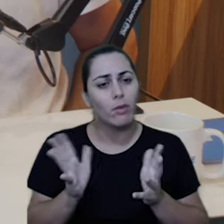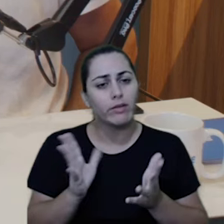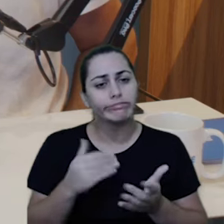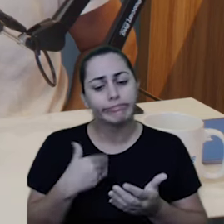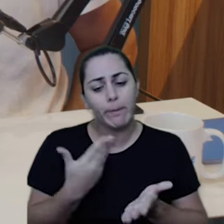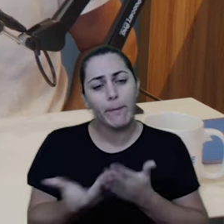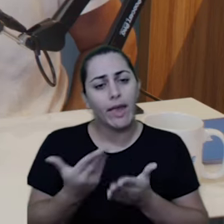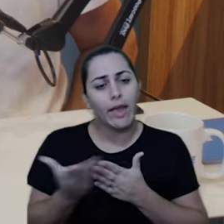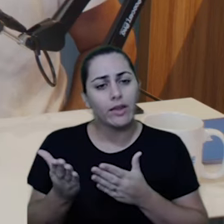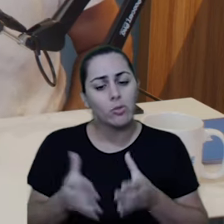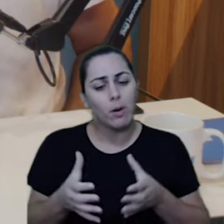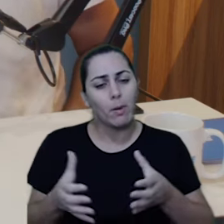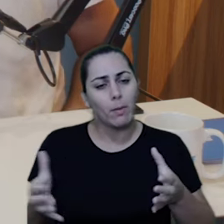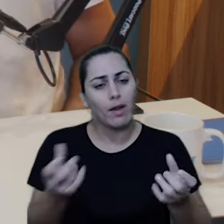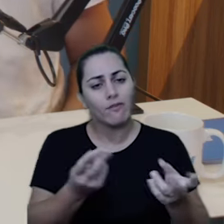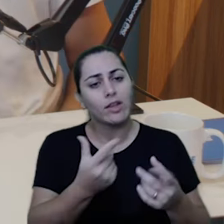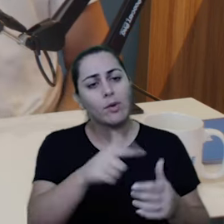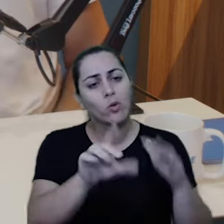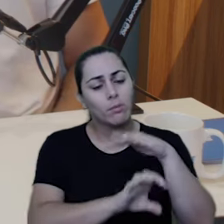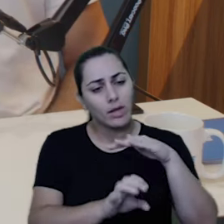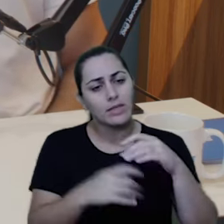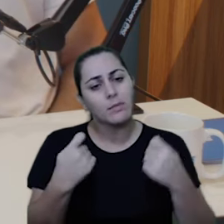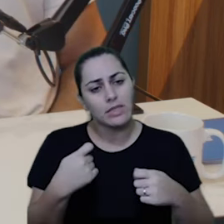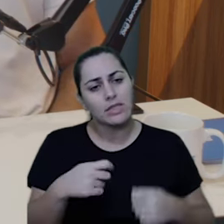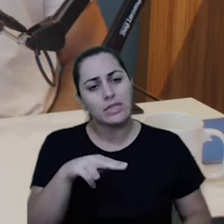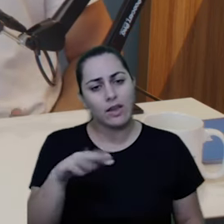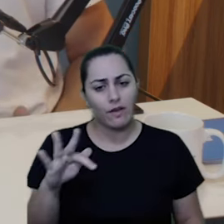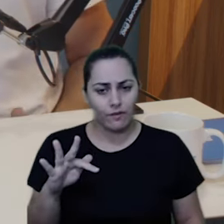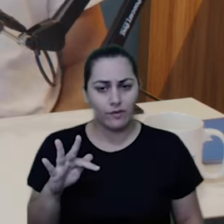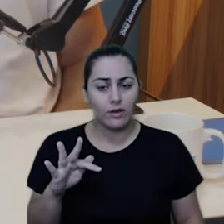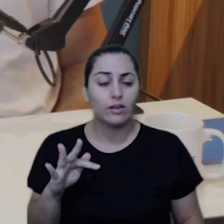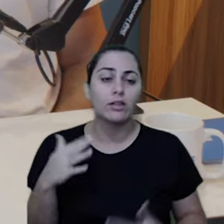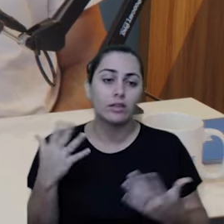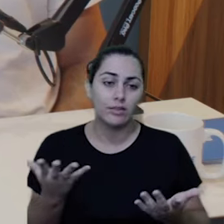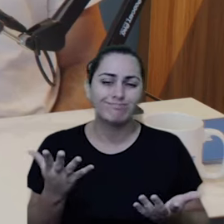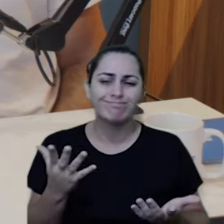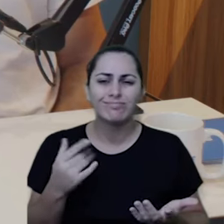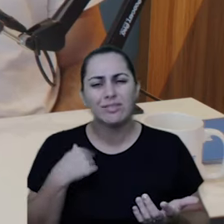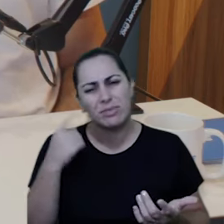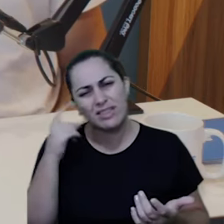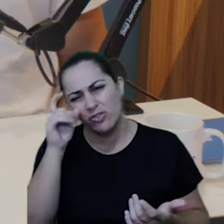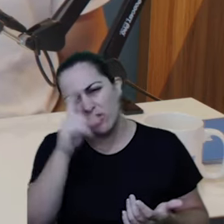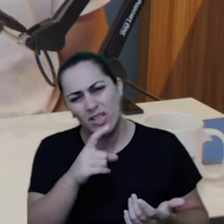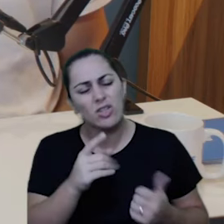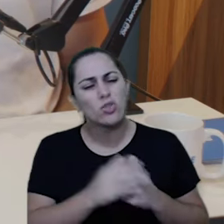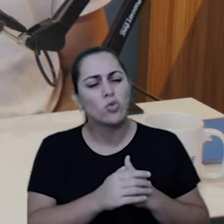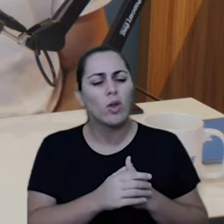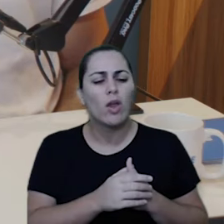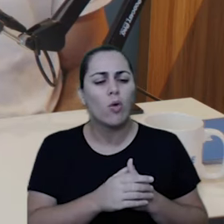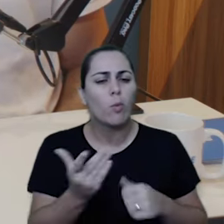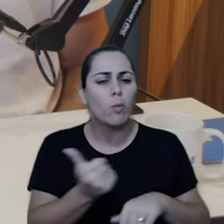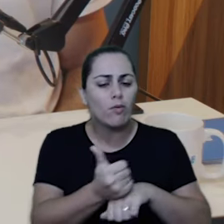expandir o seu negócio porque para vender para uma outra empresa Obrigatoriamente você tem que emitir nota e aí você tem essa a dificuldade e também não quer contratar